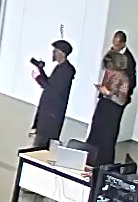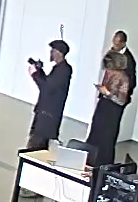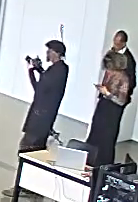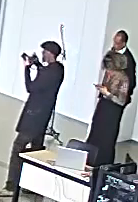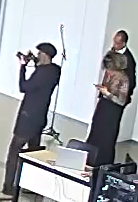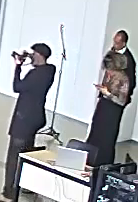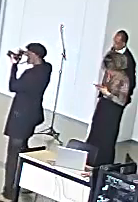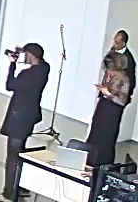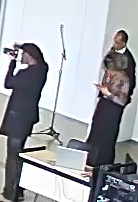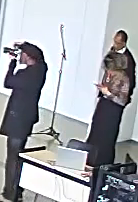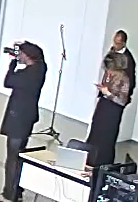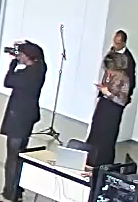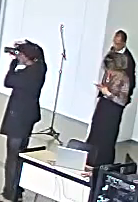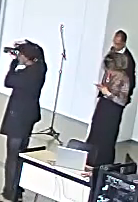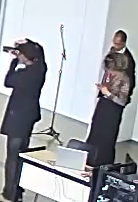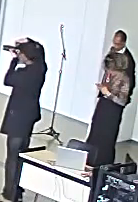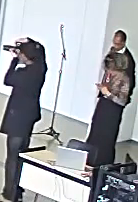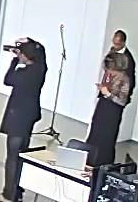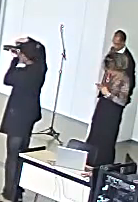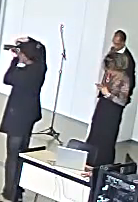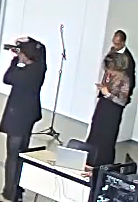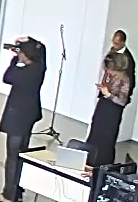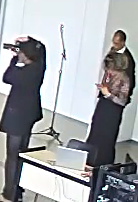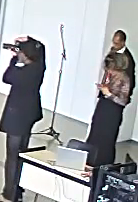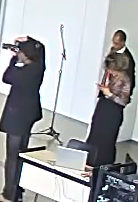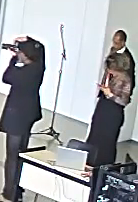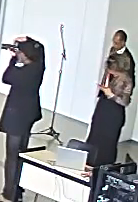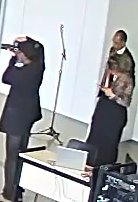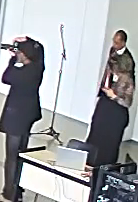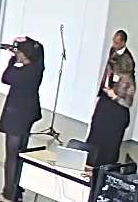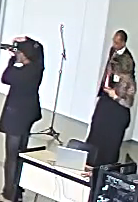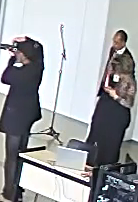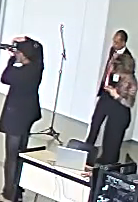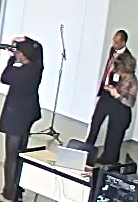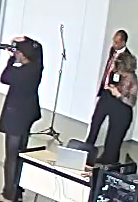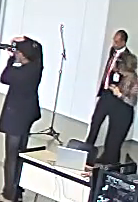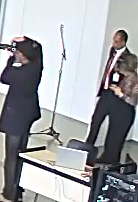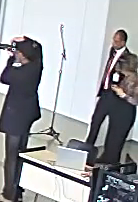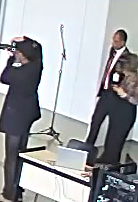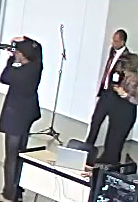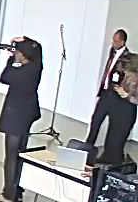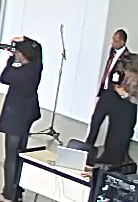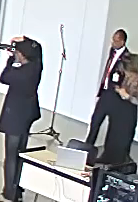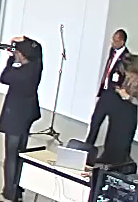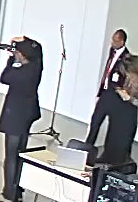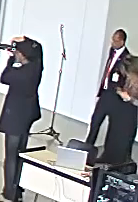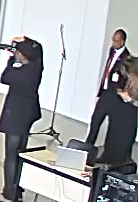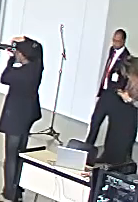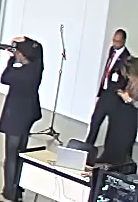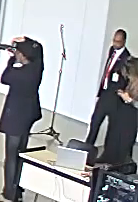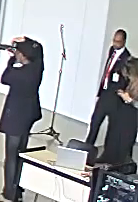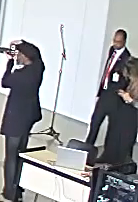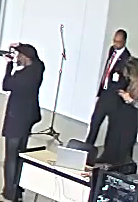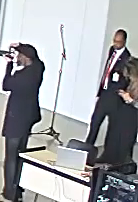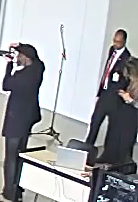em vulnerabilidade social, tem construído cidadãos